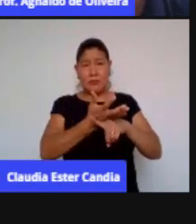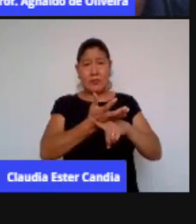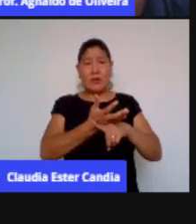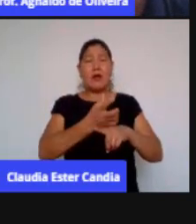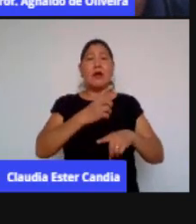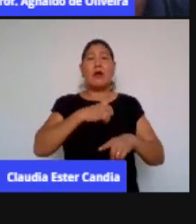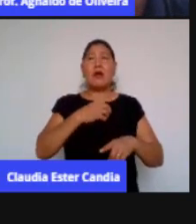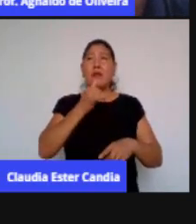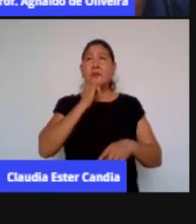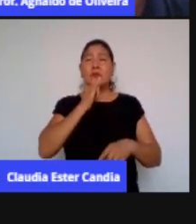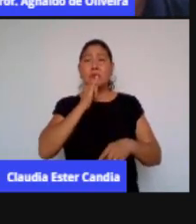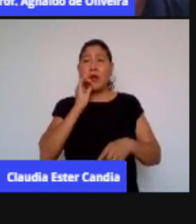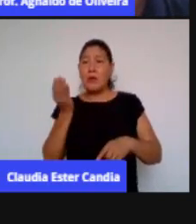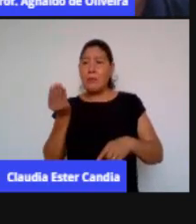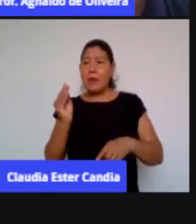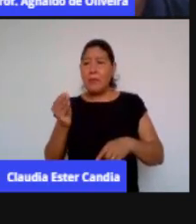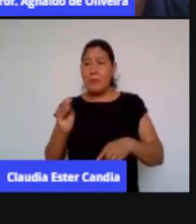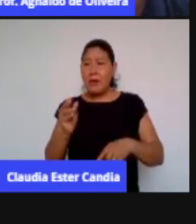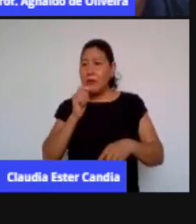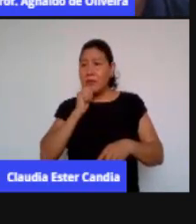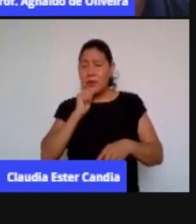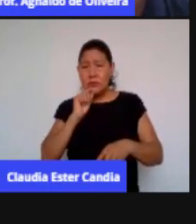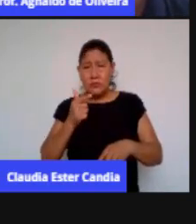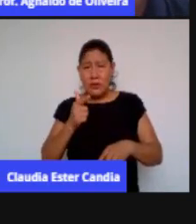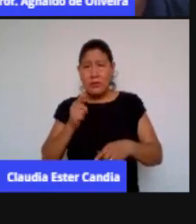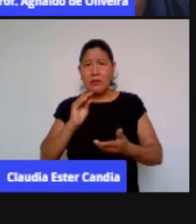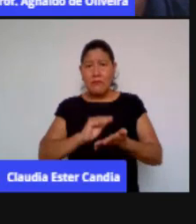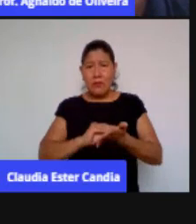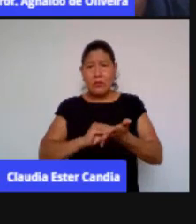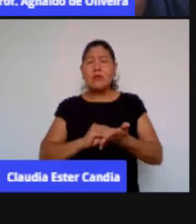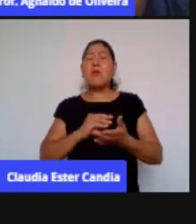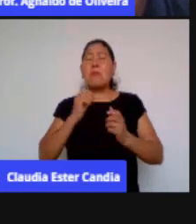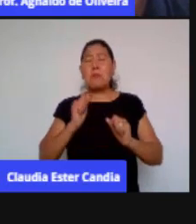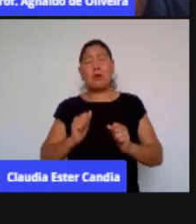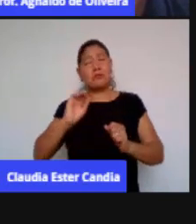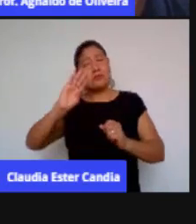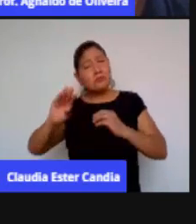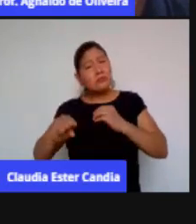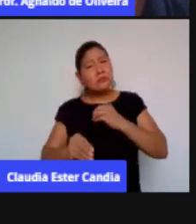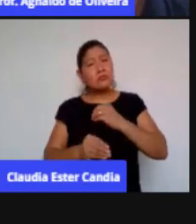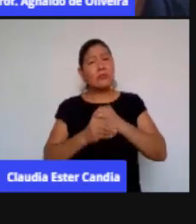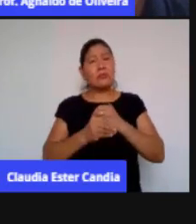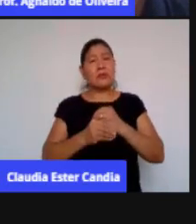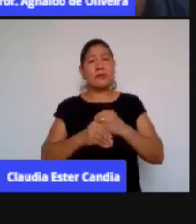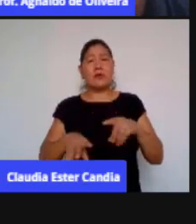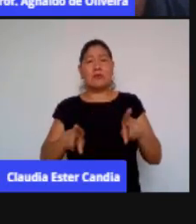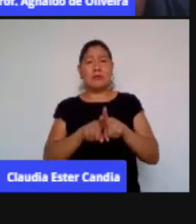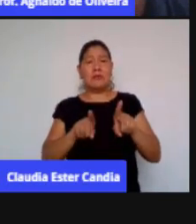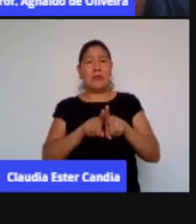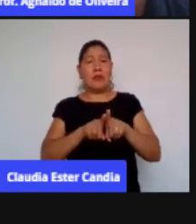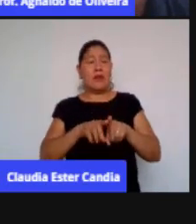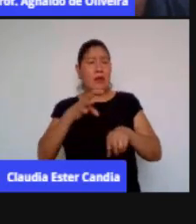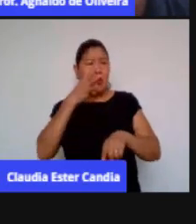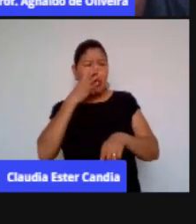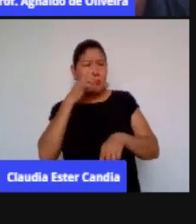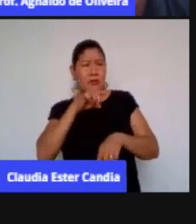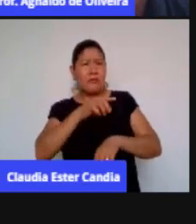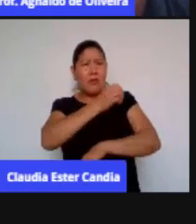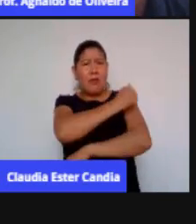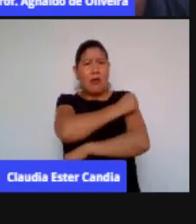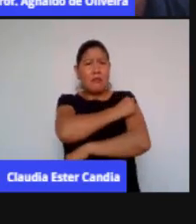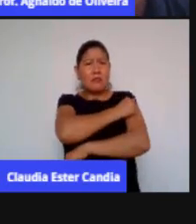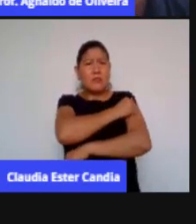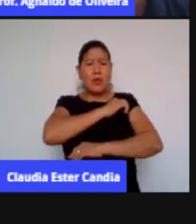currículo circunstancial, mas que o professor pode utilizar com as turmas dele. Olha, de repente eu tenho uma turma lá que está muito bem,